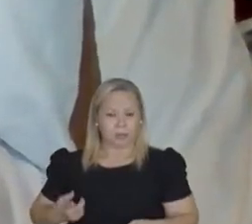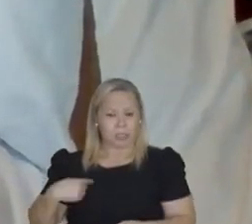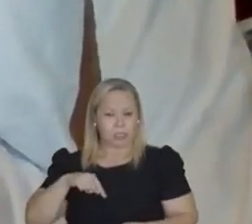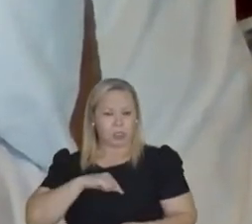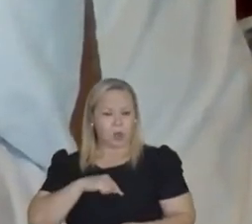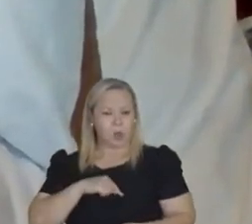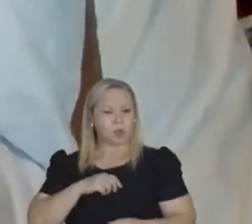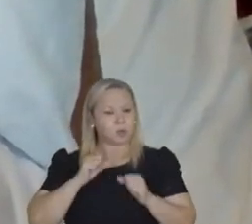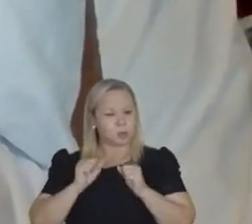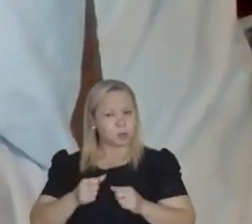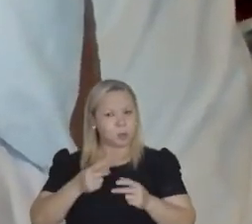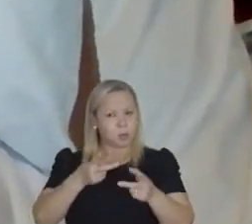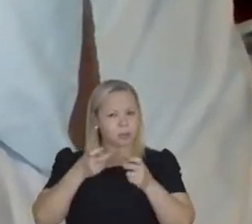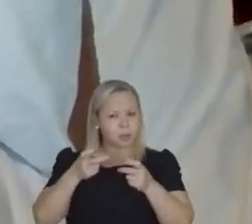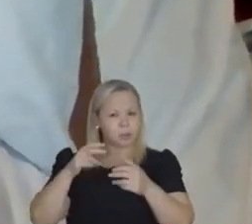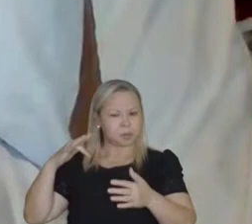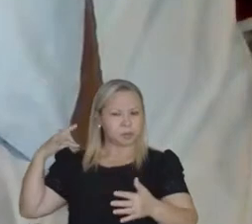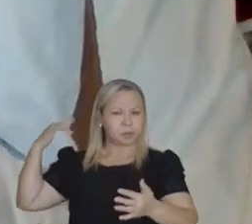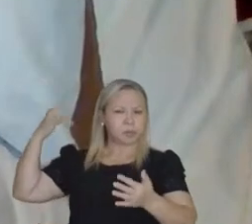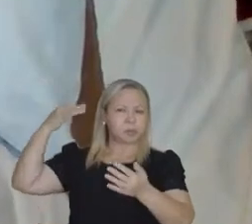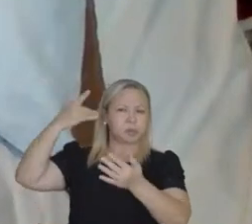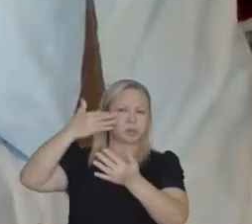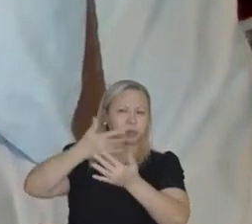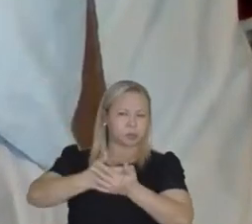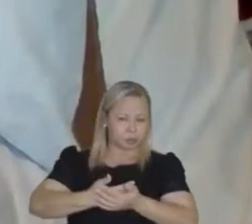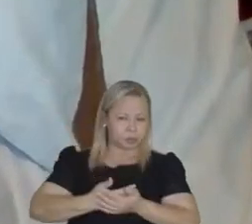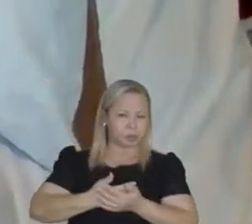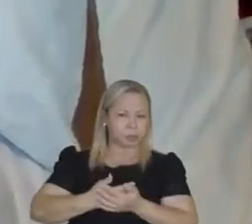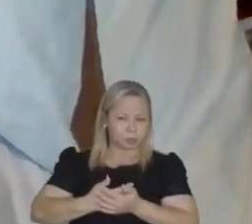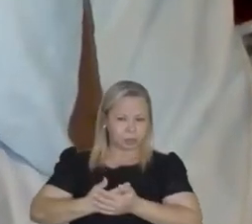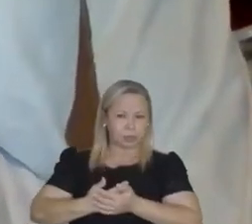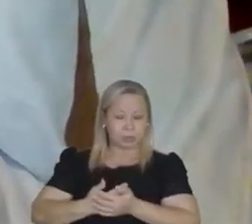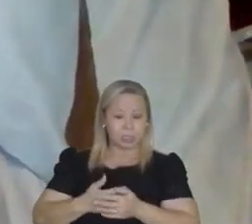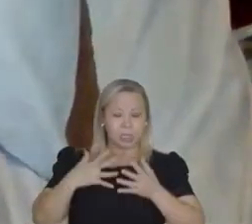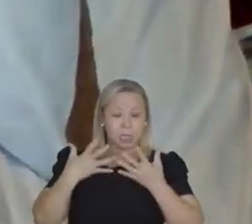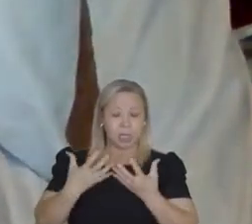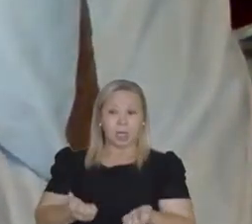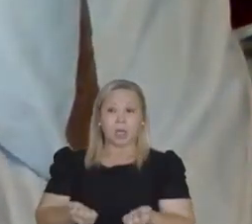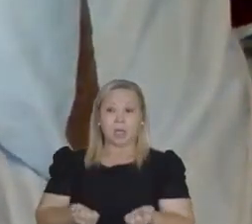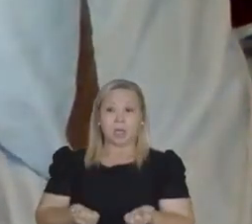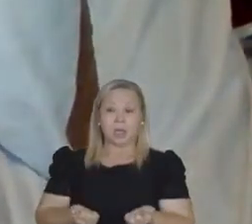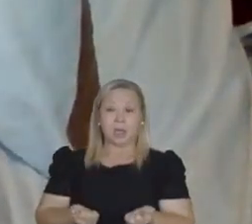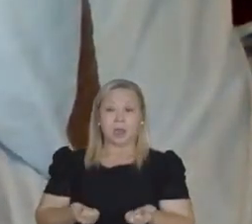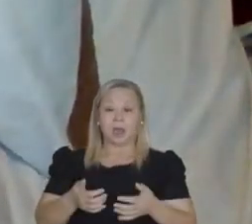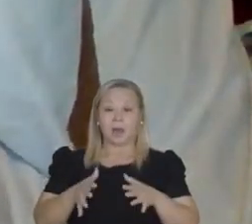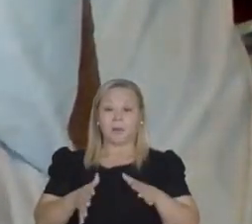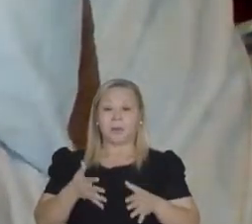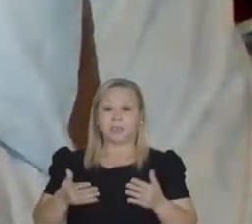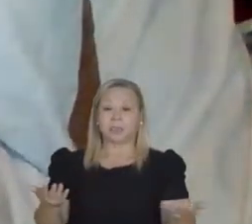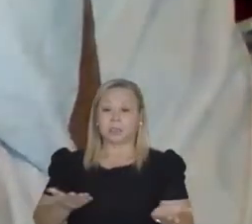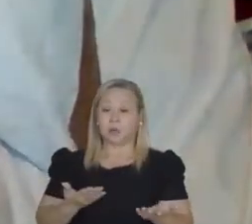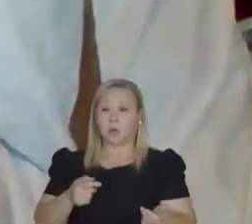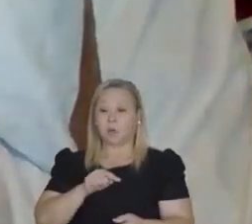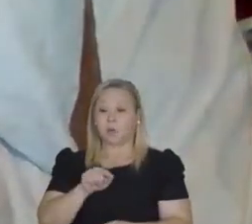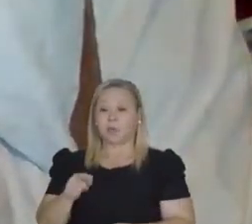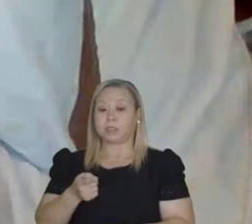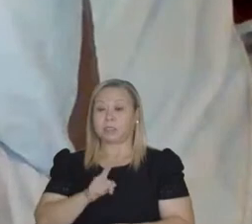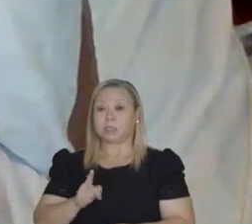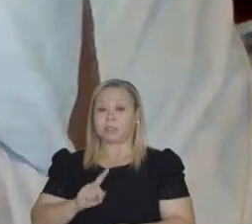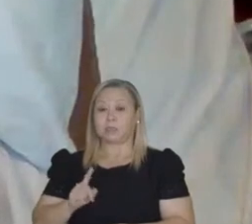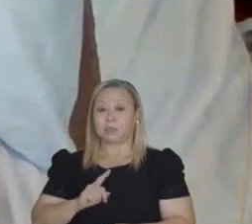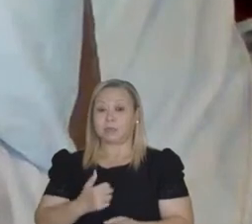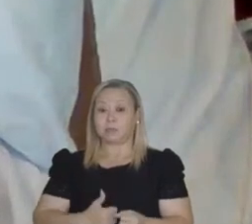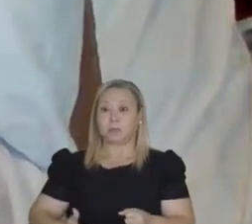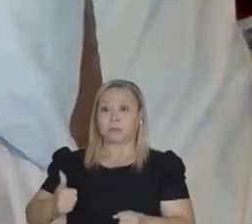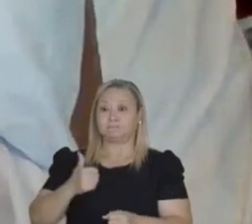ver isso ao longo da história. E apesar de hoje isso não ser